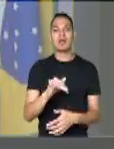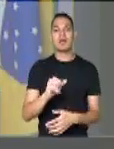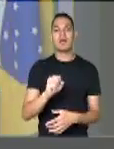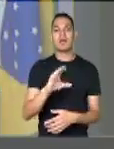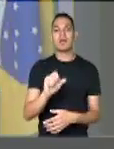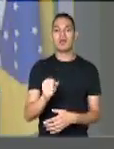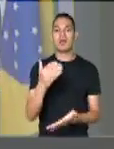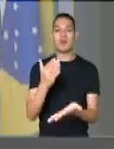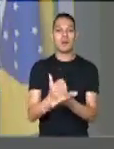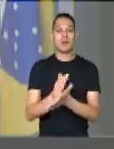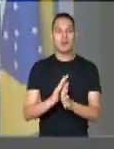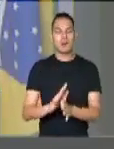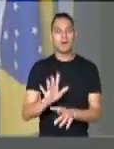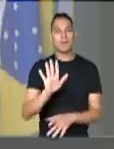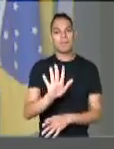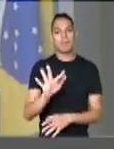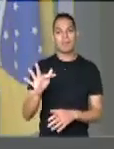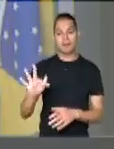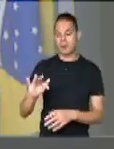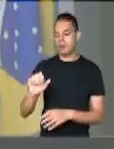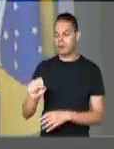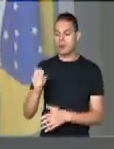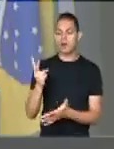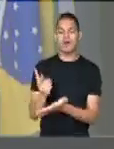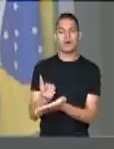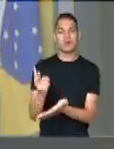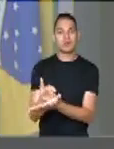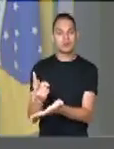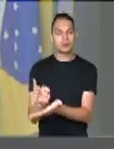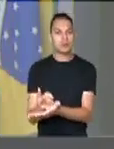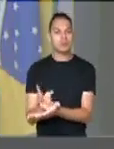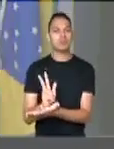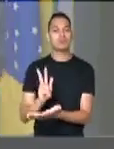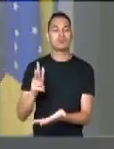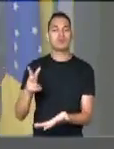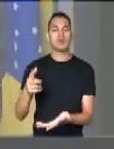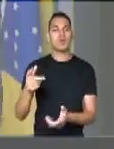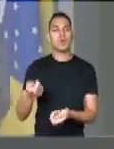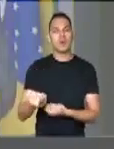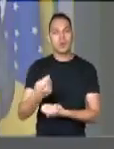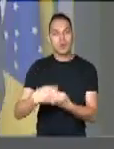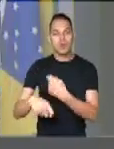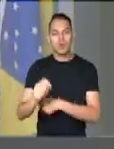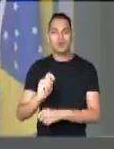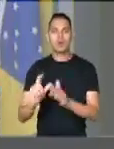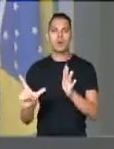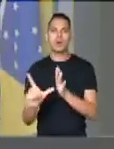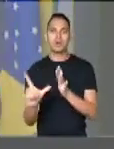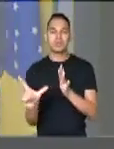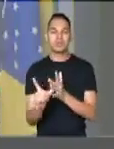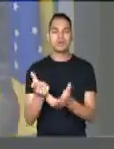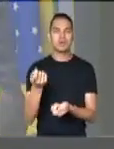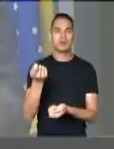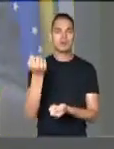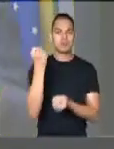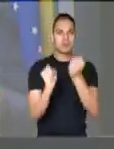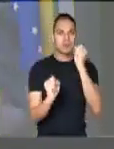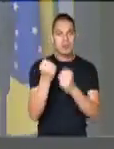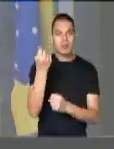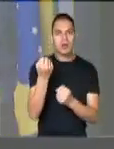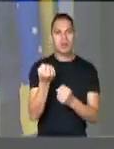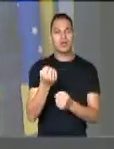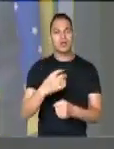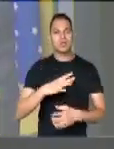se manteve. Deputado João Roma, que agora aqui chega, se manteve com seu comércio, se manteve com sua indústria pujante